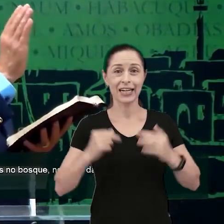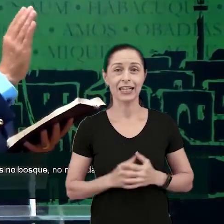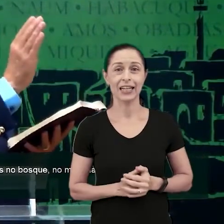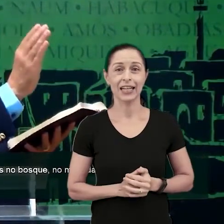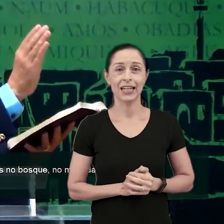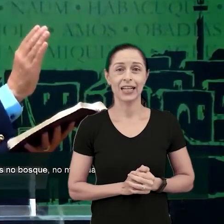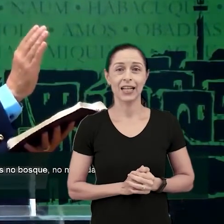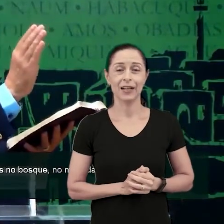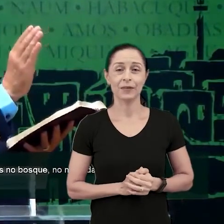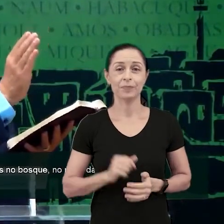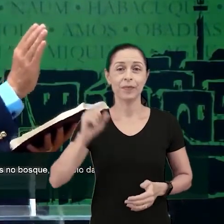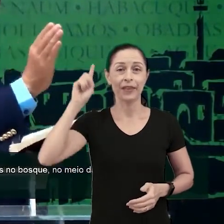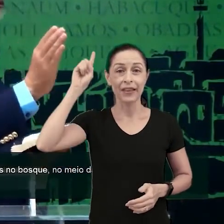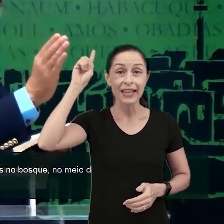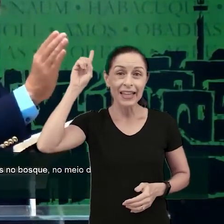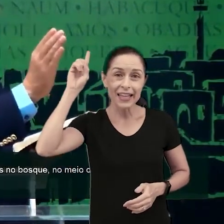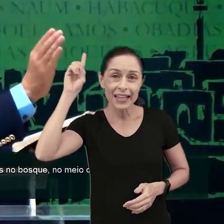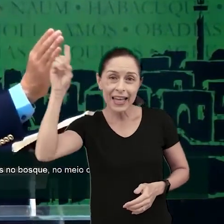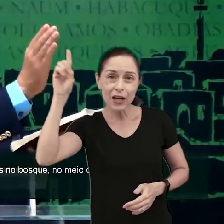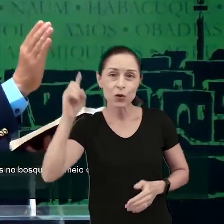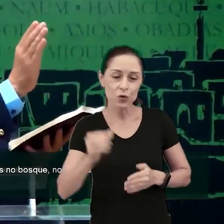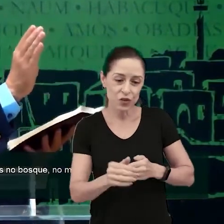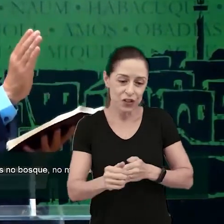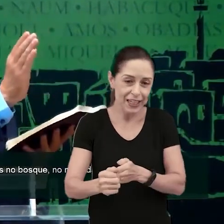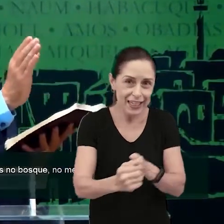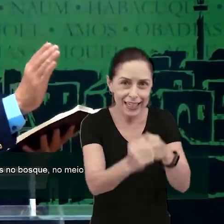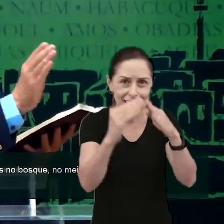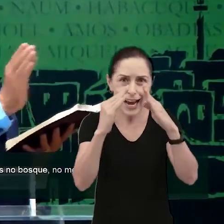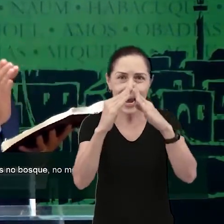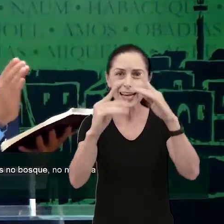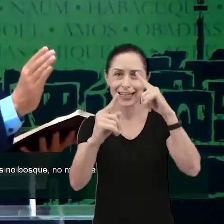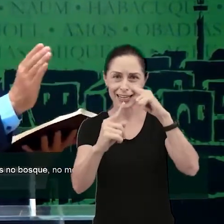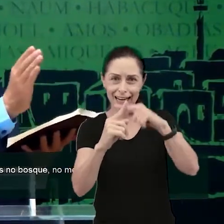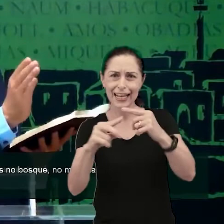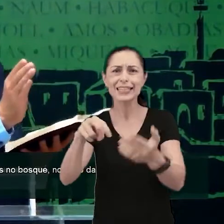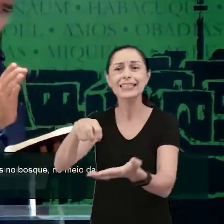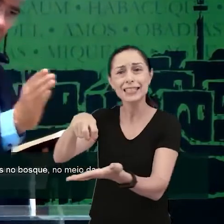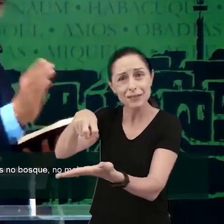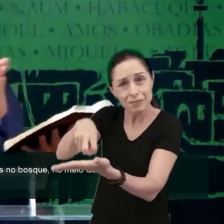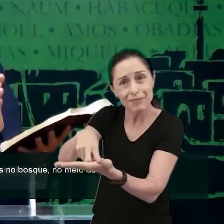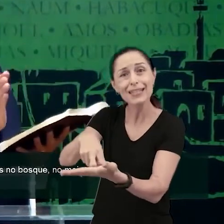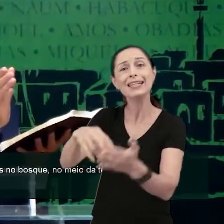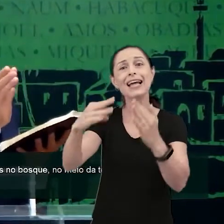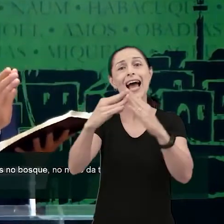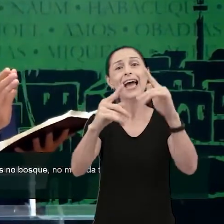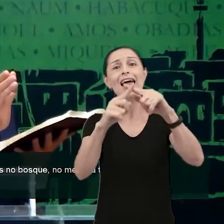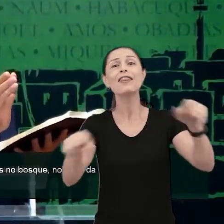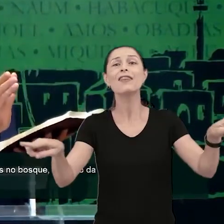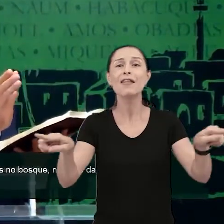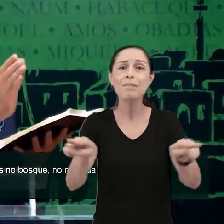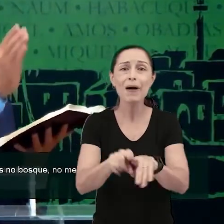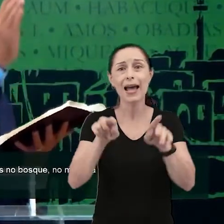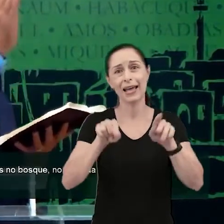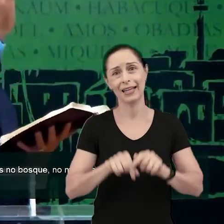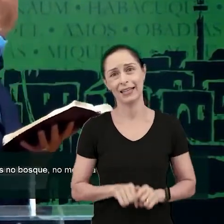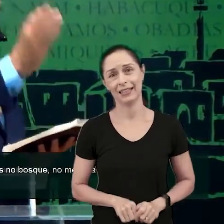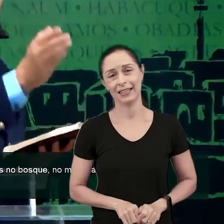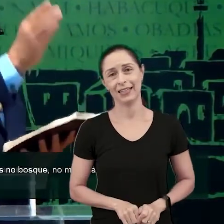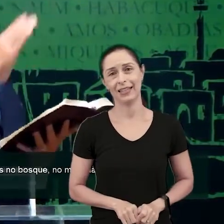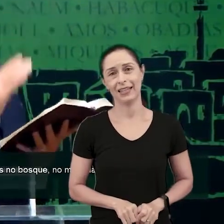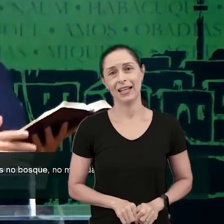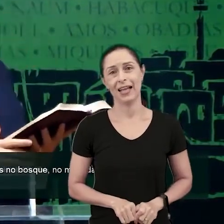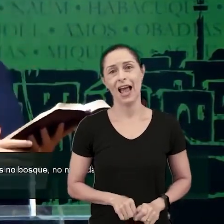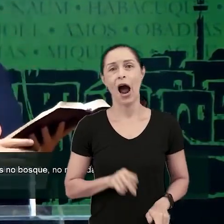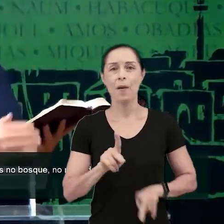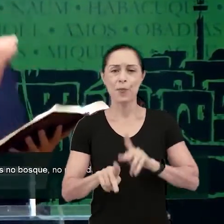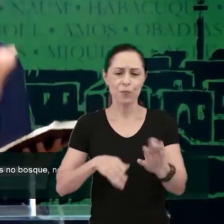Deus pega a vara para guiar a sua igreja, e Deus pega a vara para disciplinar aquele que foge do caminho. Ele está dizendo: Deus,